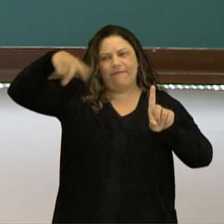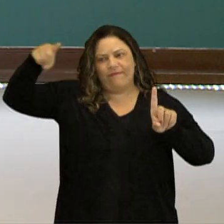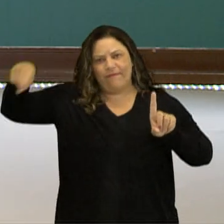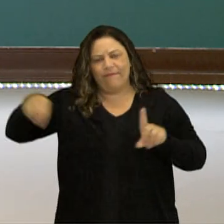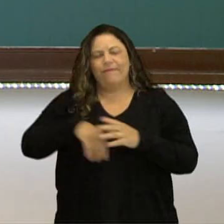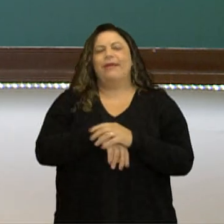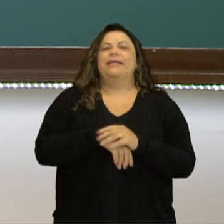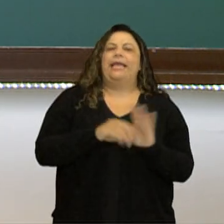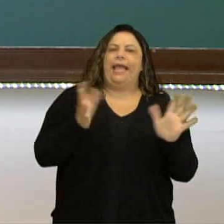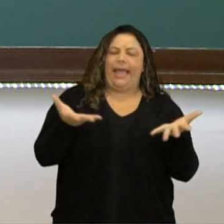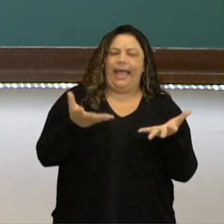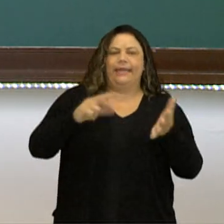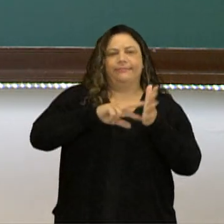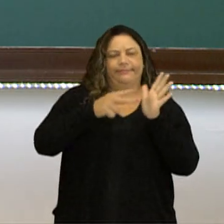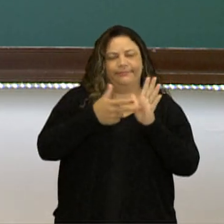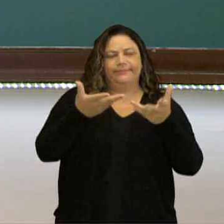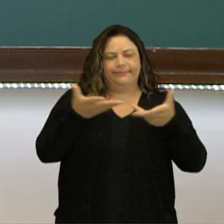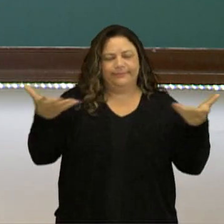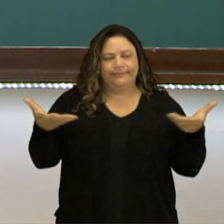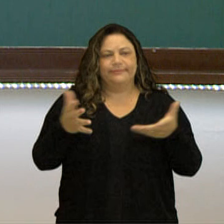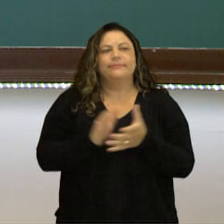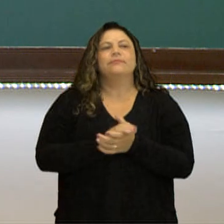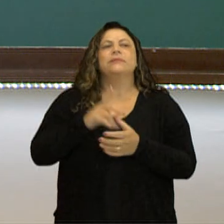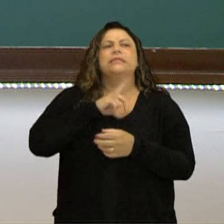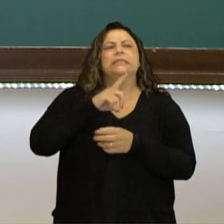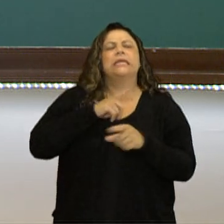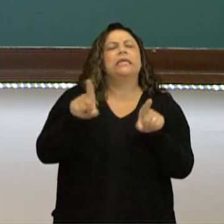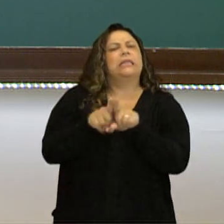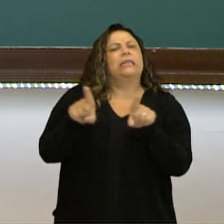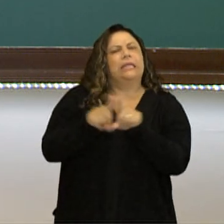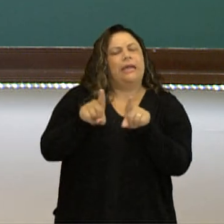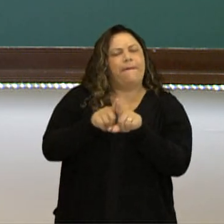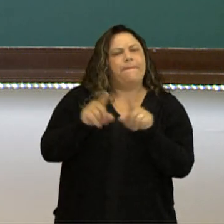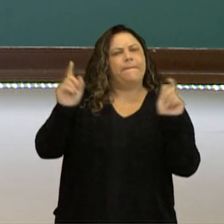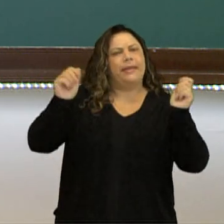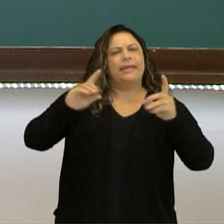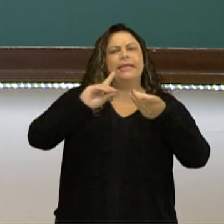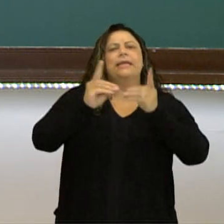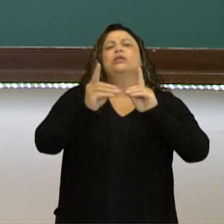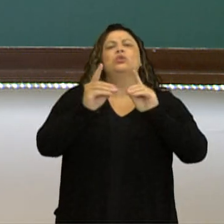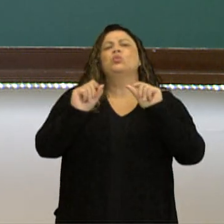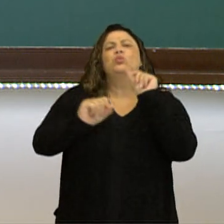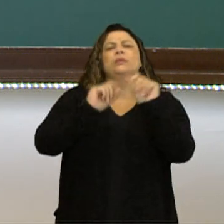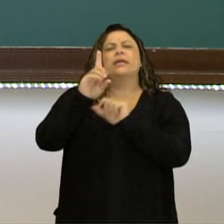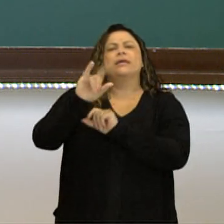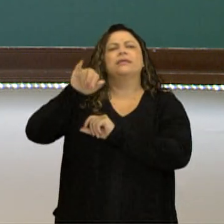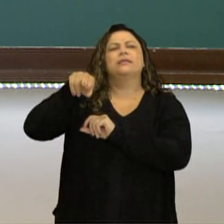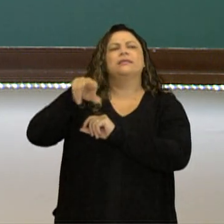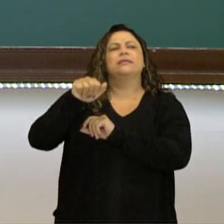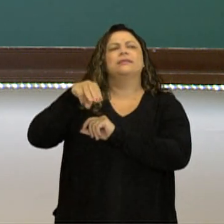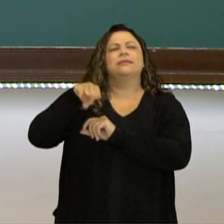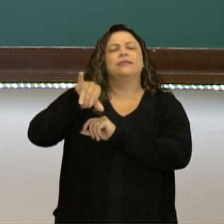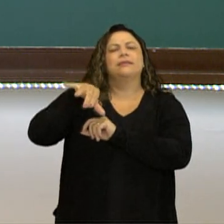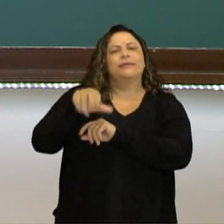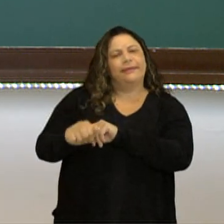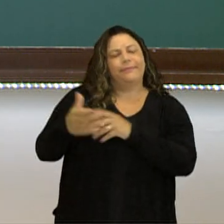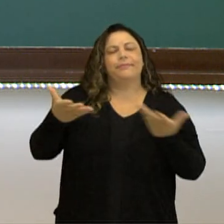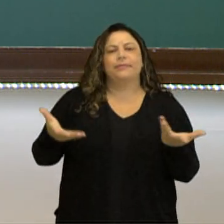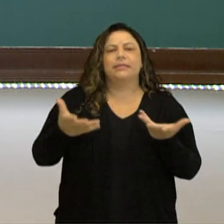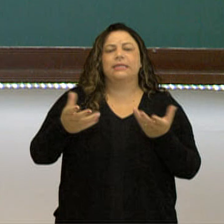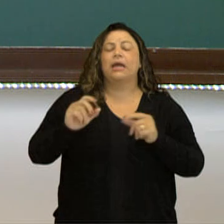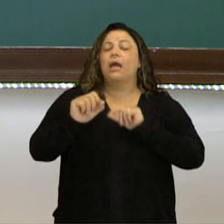por diante. Ok? E aí nós temos a famosa dinâmica. A dinâmica, ela analisa as causas e consequências